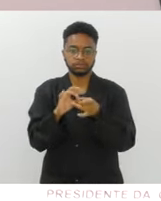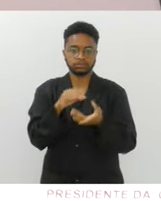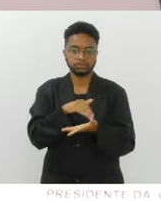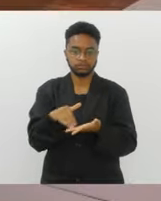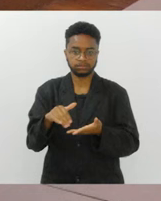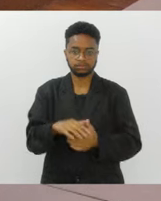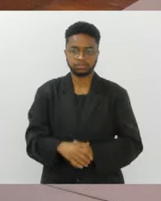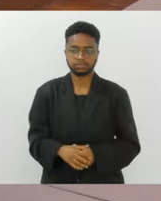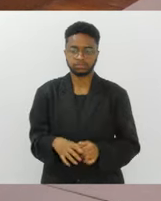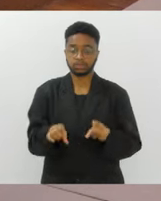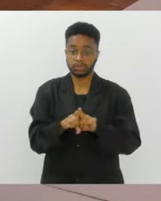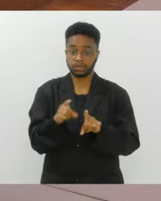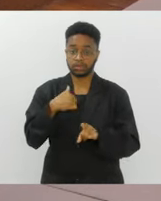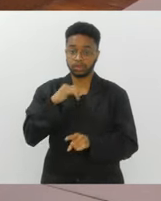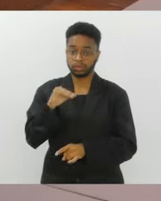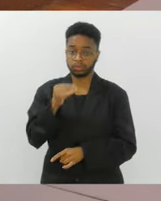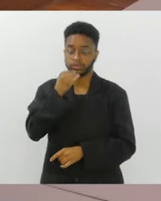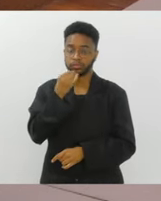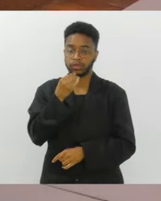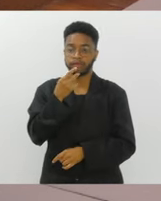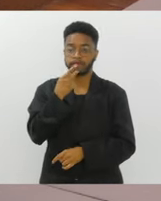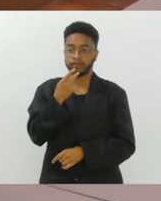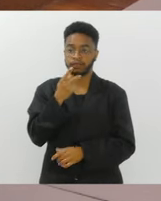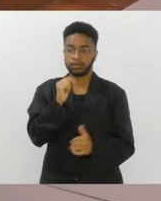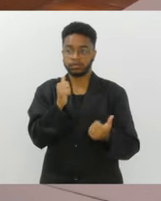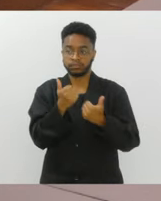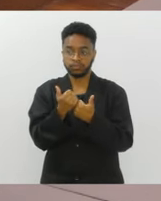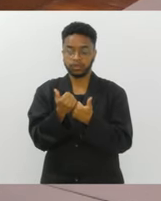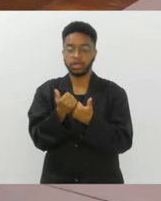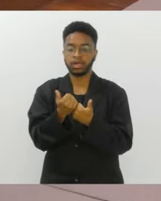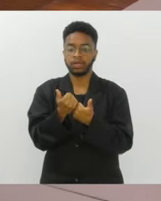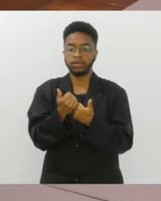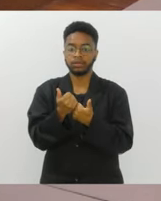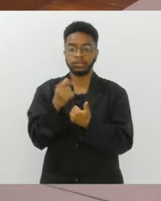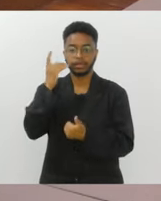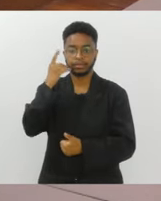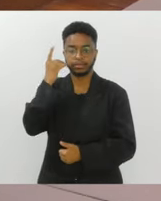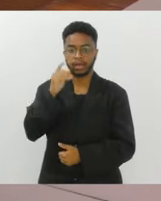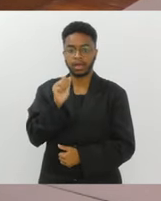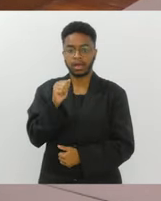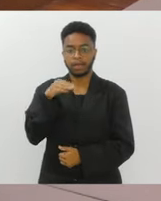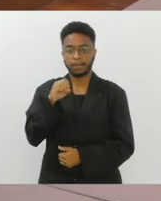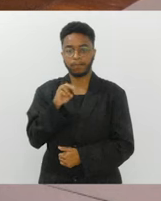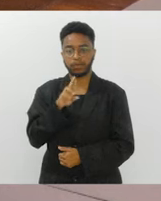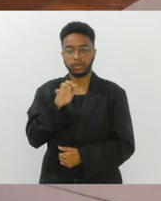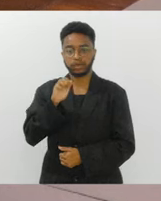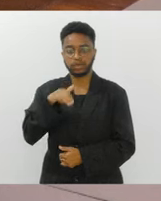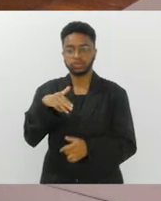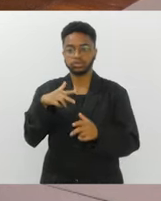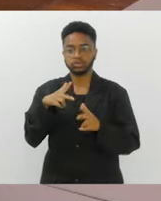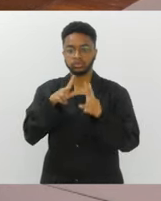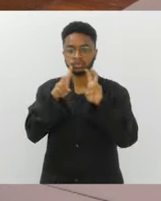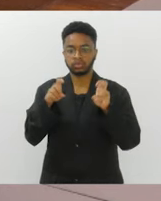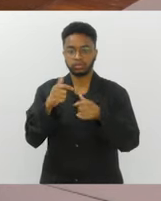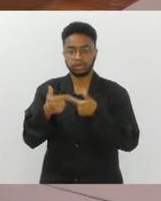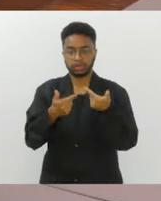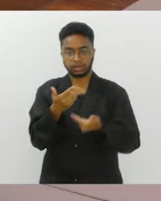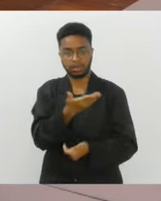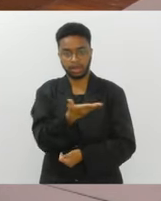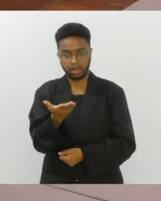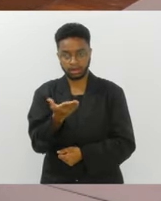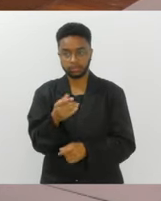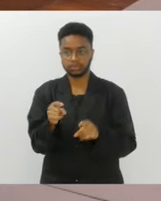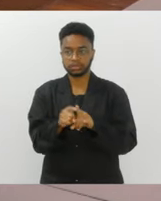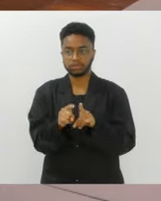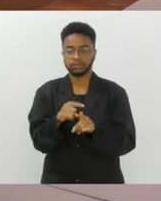Quero aproveitar para reforçar as palavras do deputado Amorim sobre os elogios feitos à atuação da AGTRANSP, do trabalho de Vossa Excelência, do